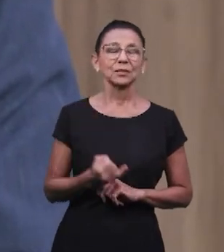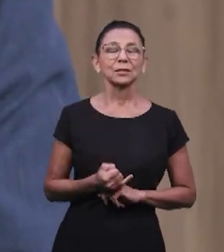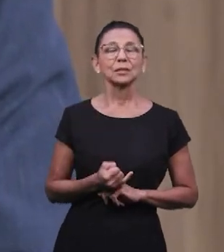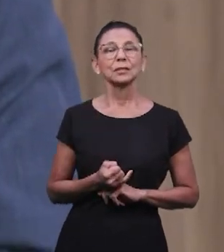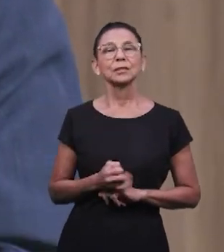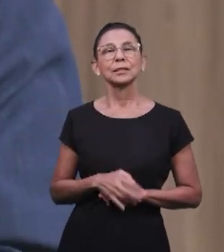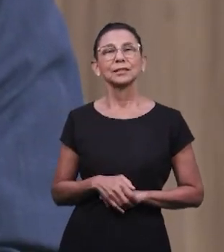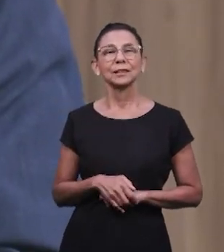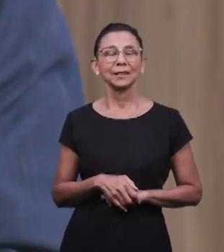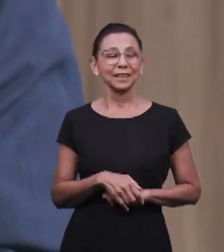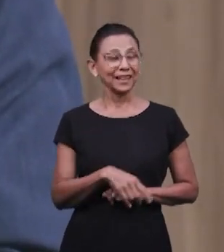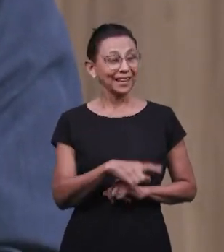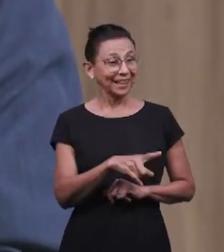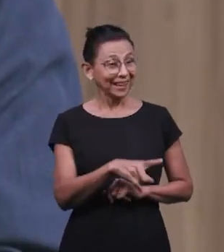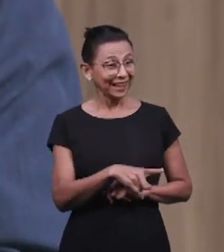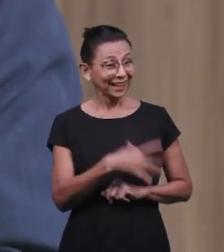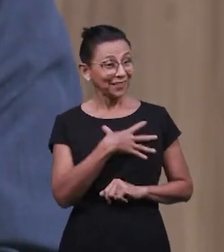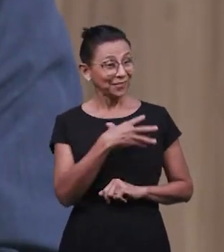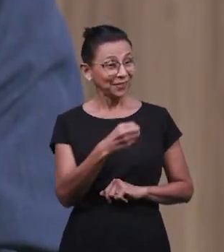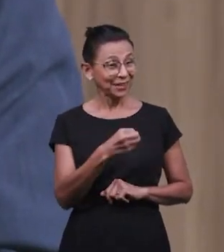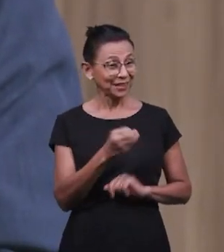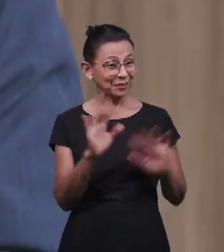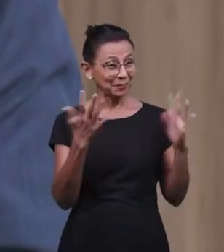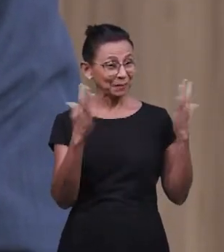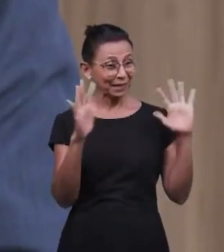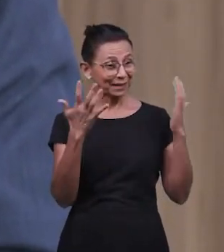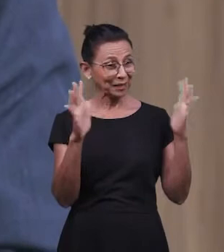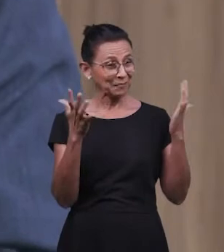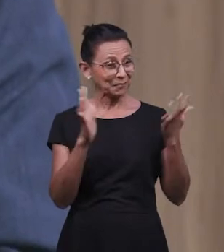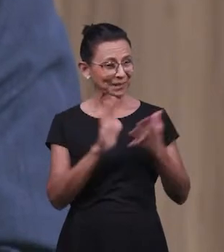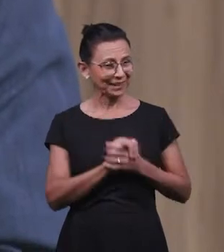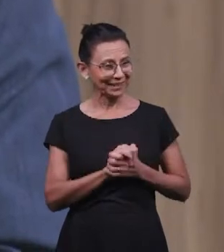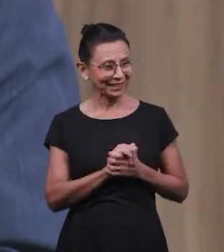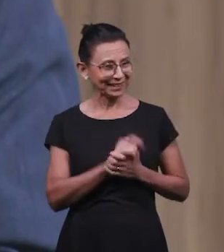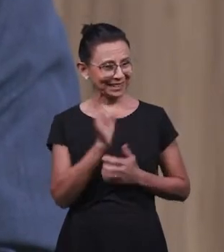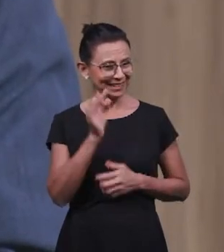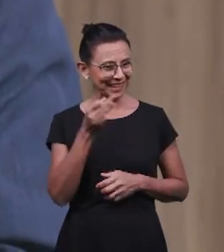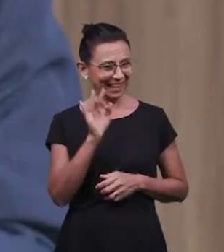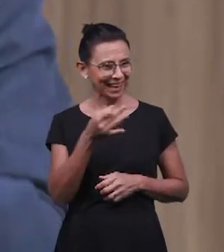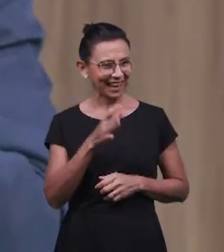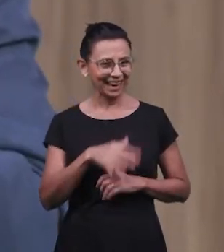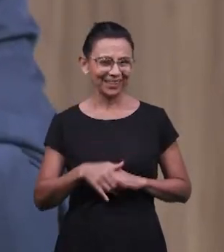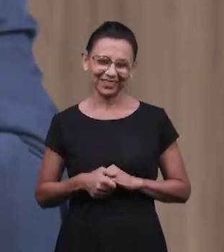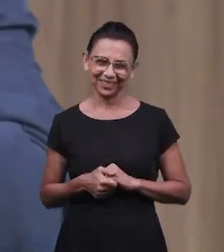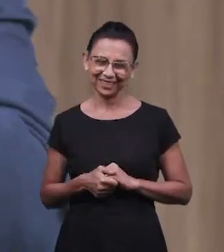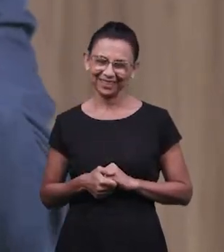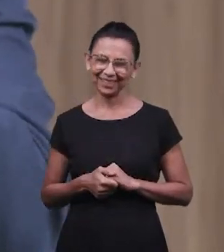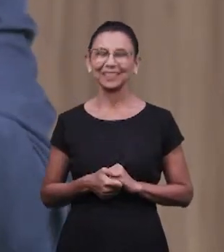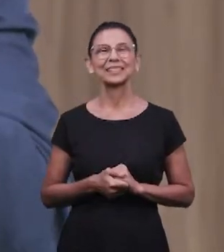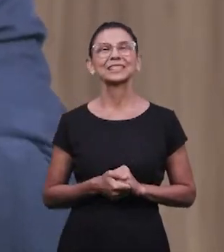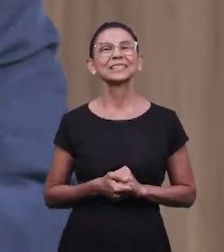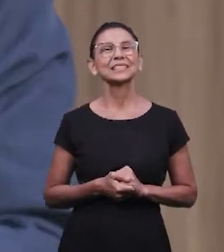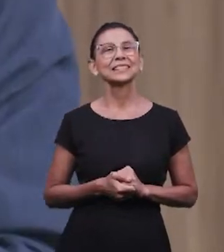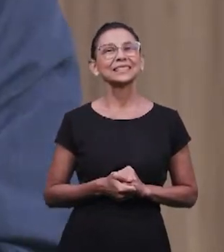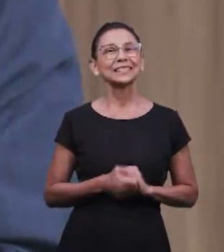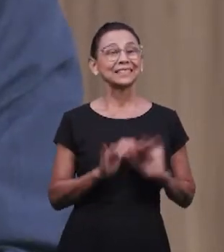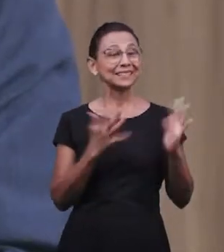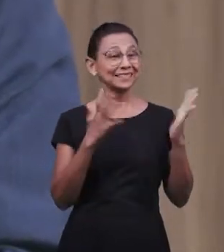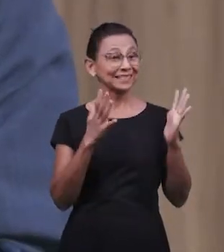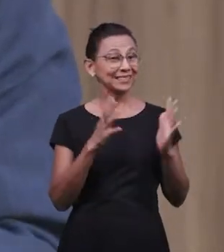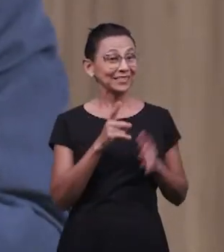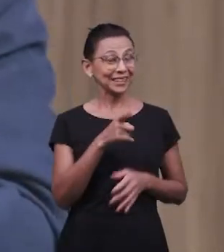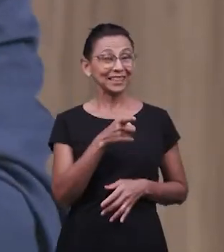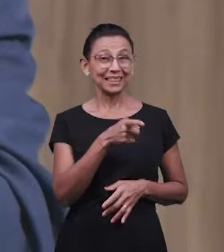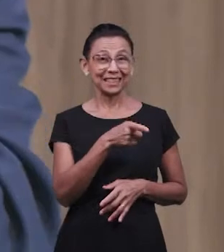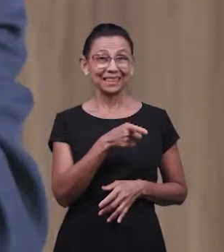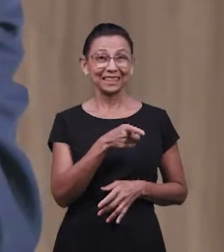quando ele acertar. Lógico que errar, ele vai errar e nós erramos. Mas quando ele fizer uma coisa acertada, você elogia que ele vai querer acertar sempre. Eu vou contar uma